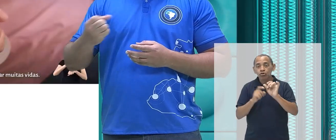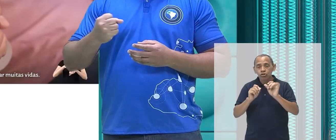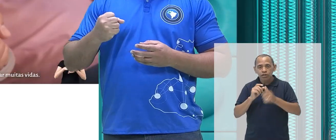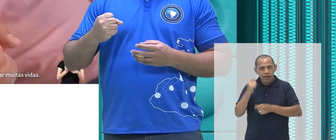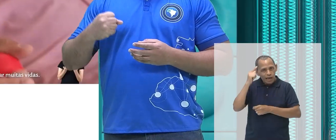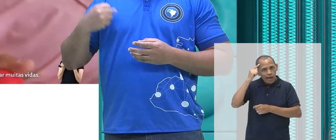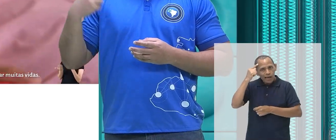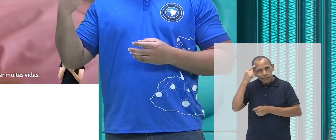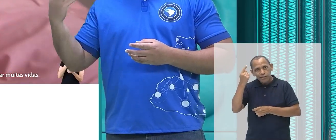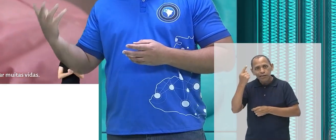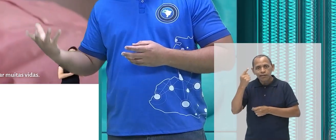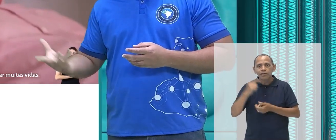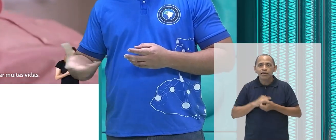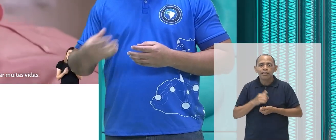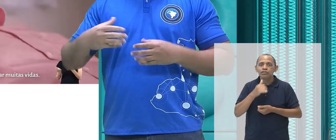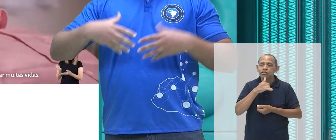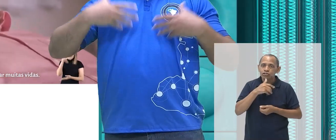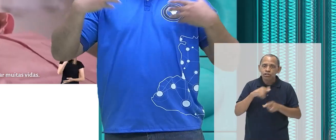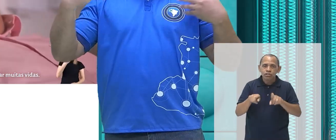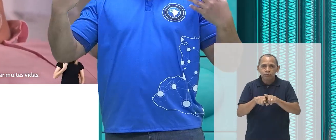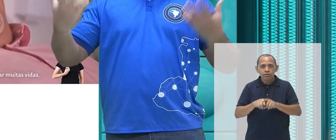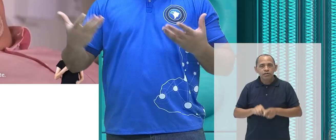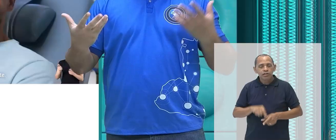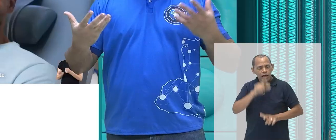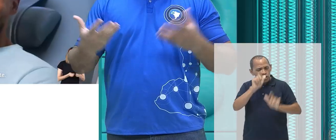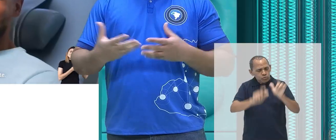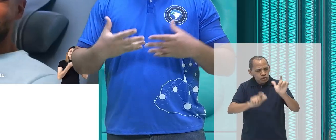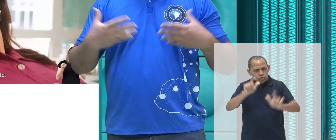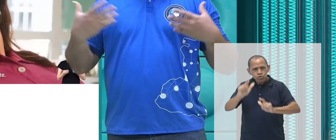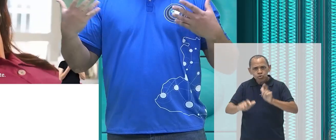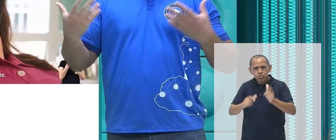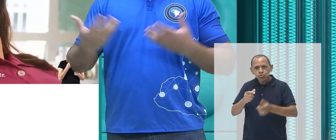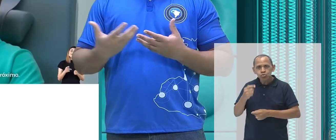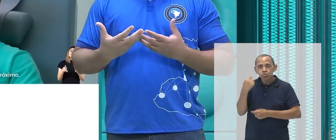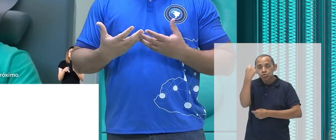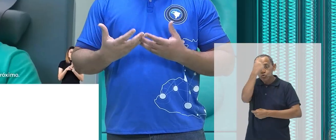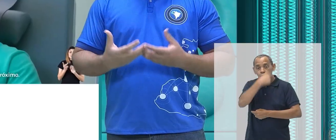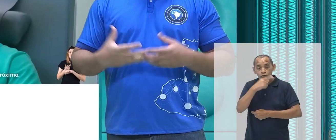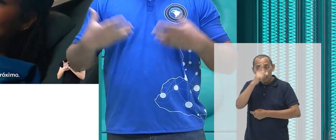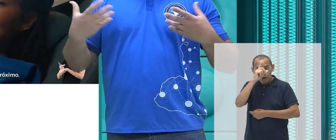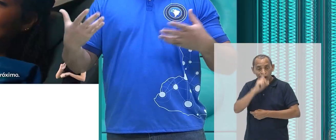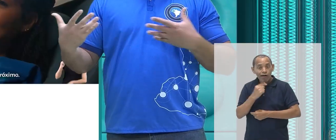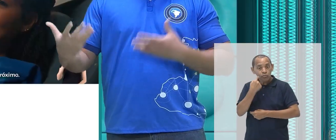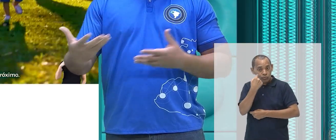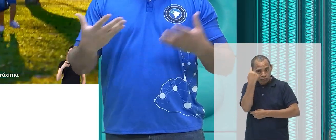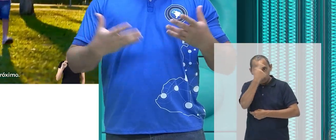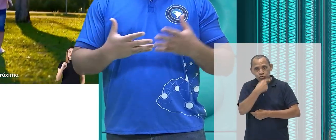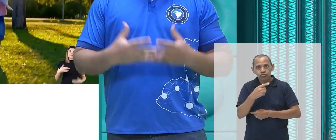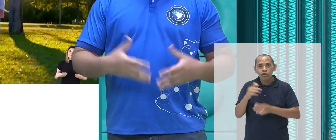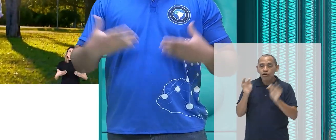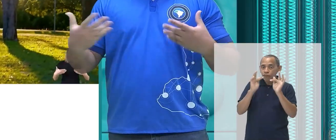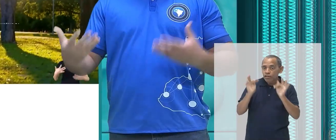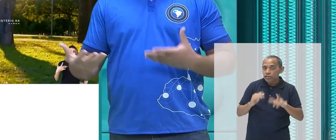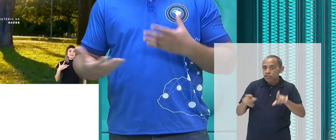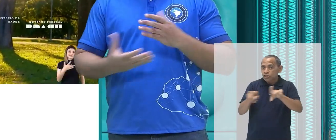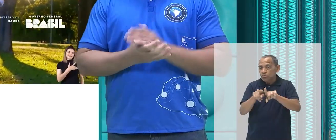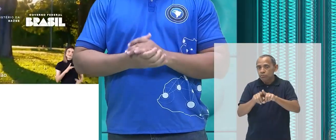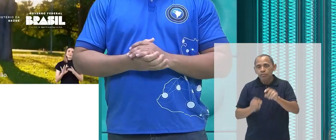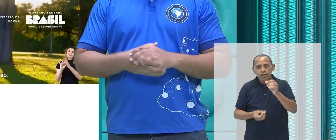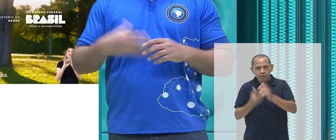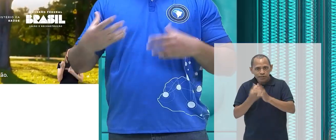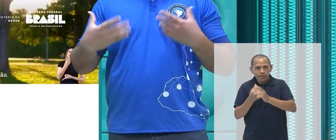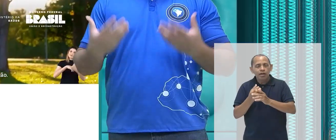tonalidade clara, as pessoas também com a expressão facial feliz, tudo isso para gerar esse